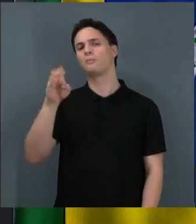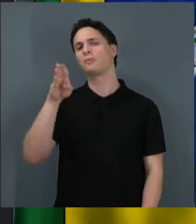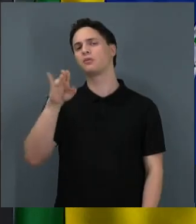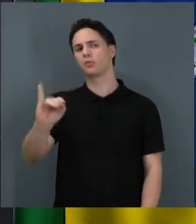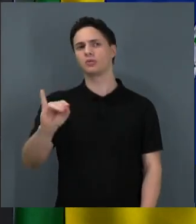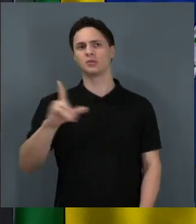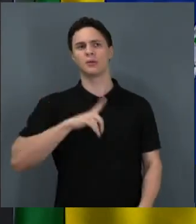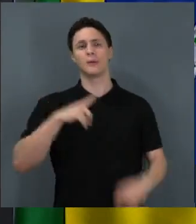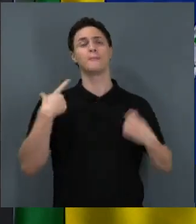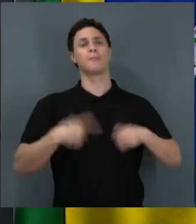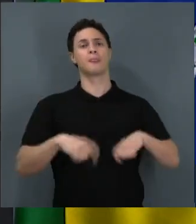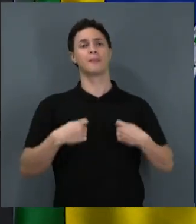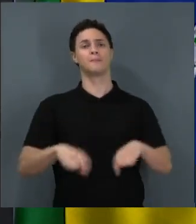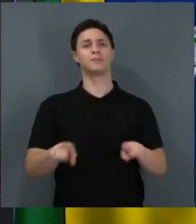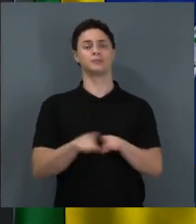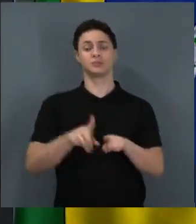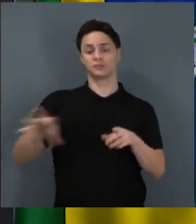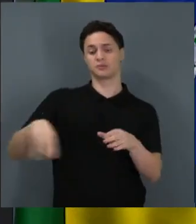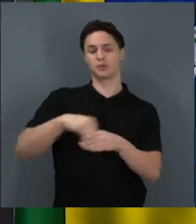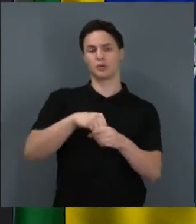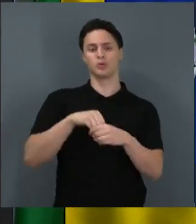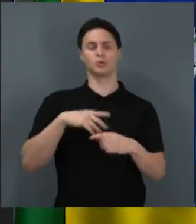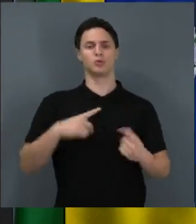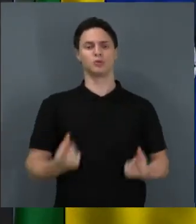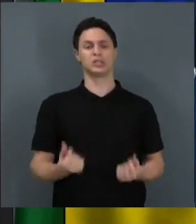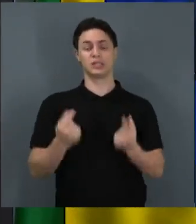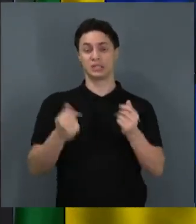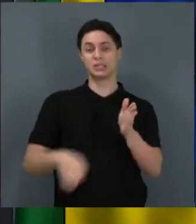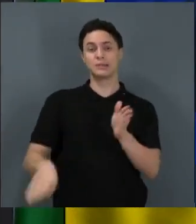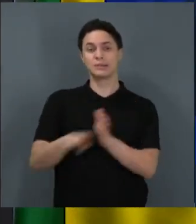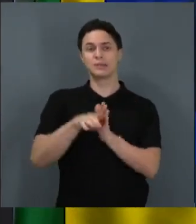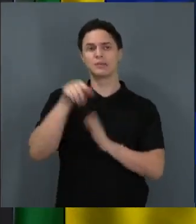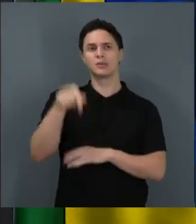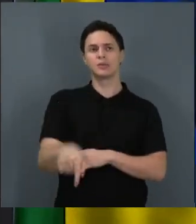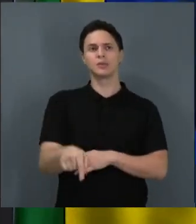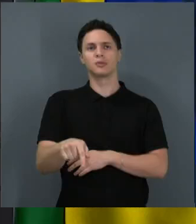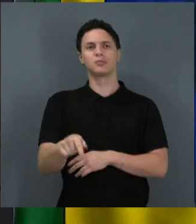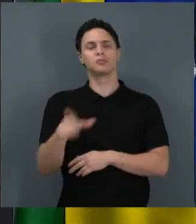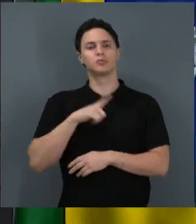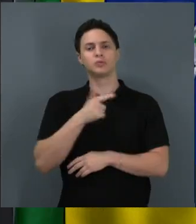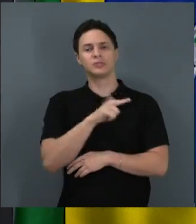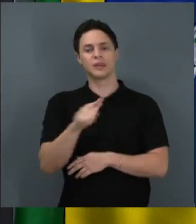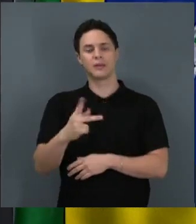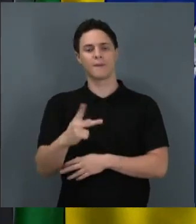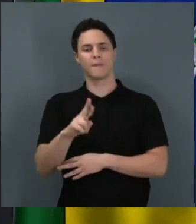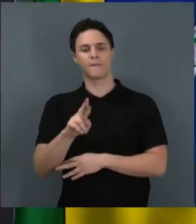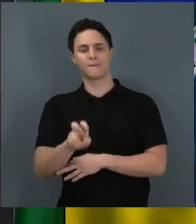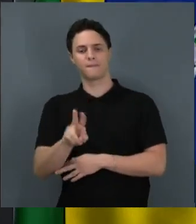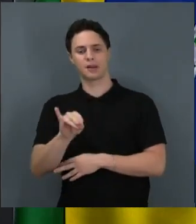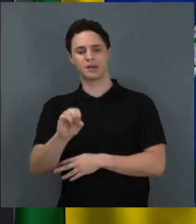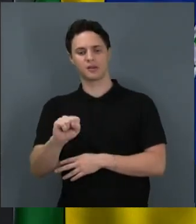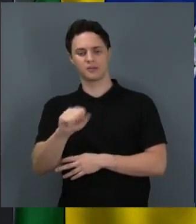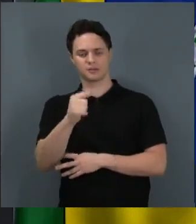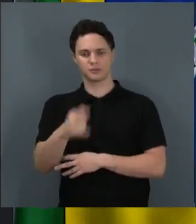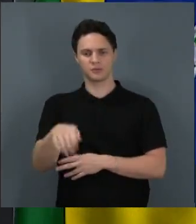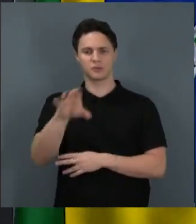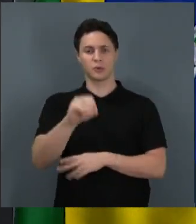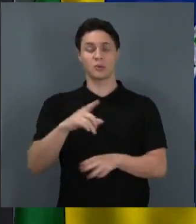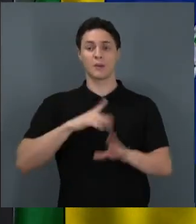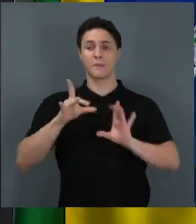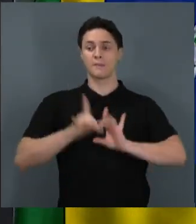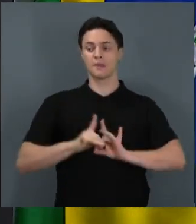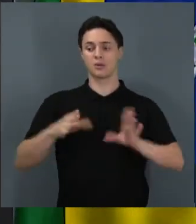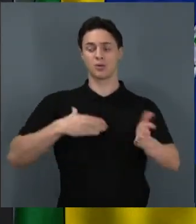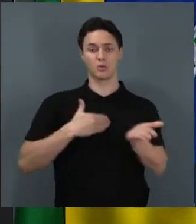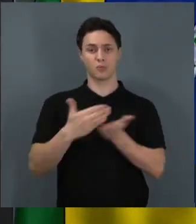que deveriam estar previstos dentro do orçamento que chegou a essa casa sem esta previsão, para permitir o início